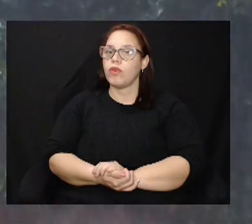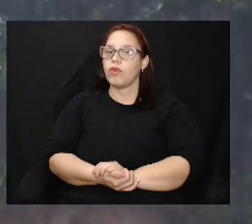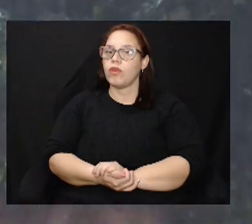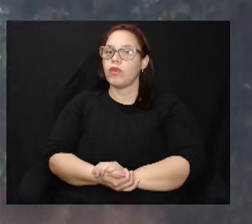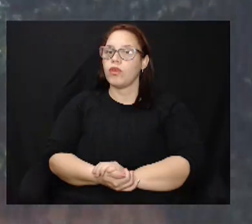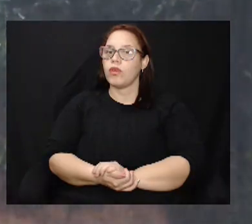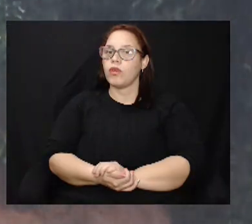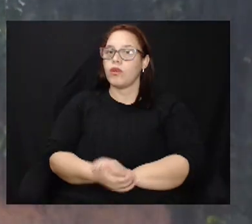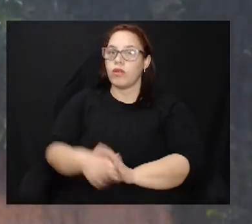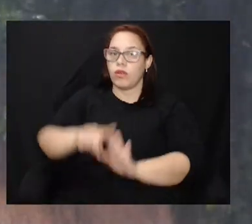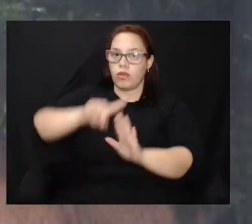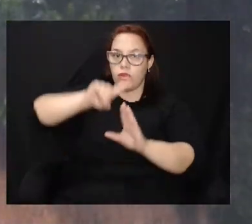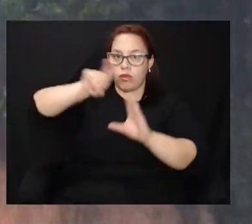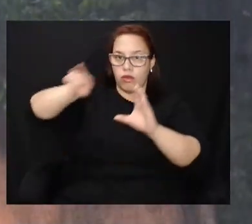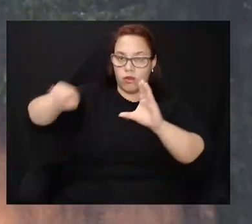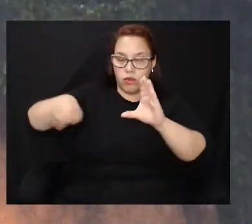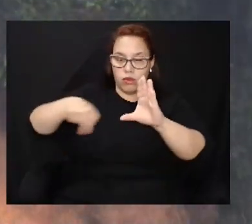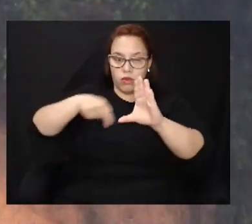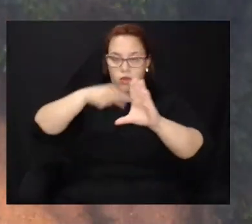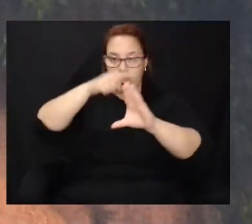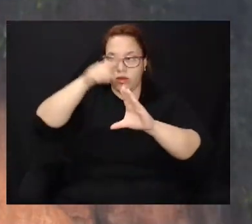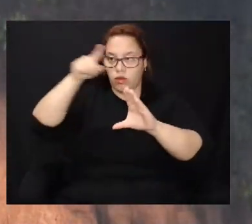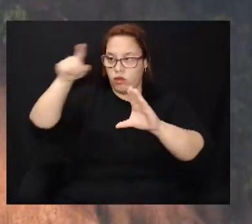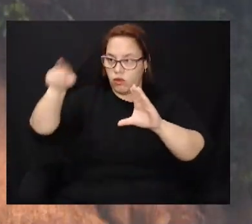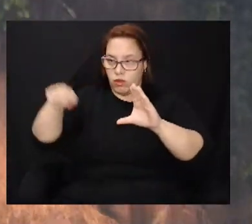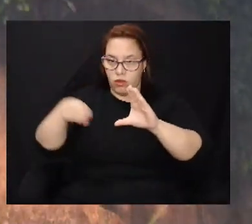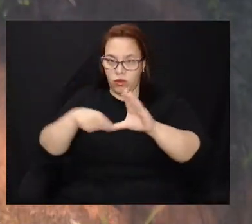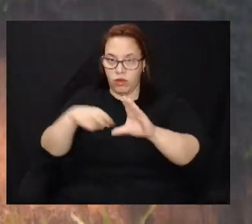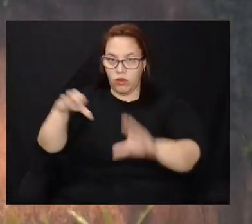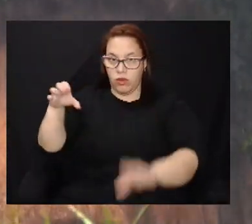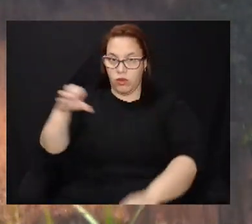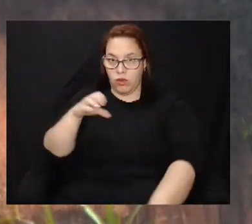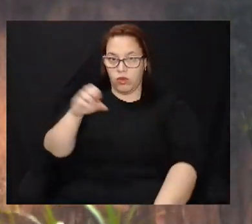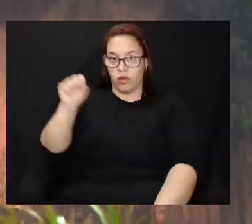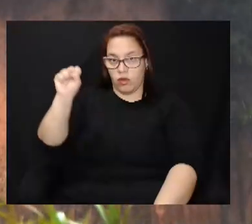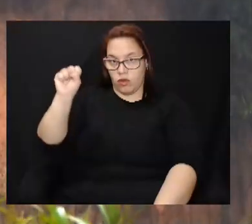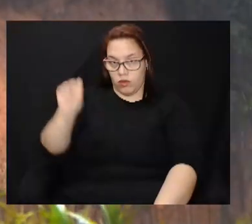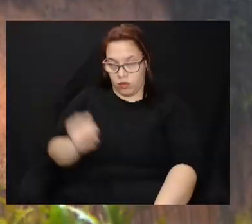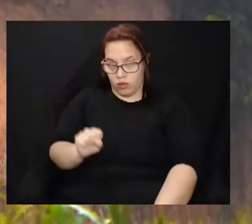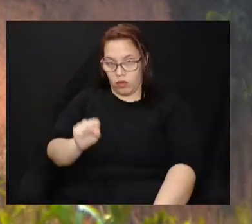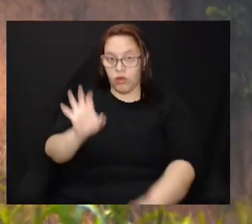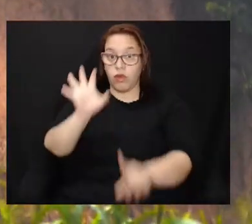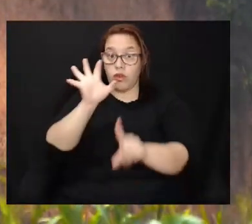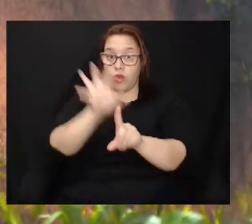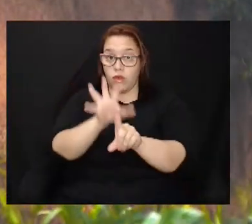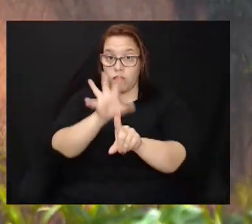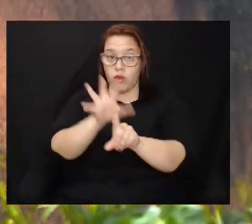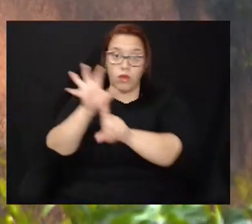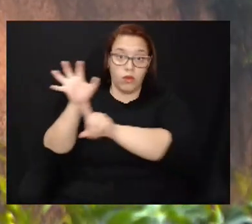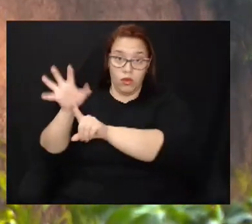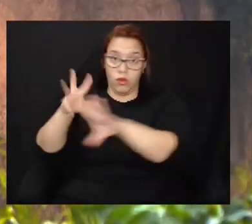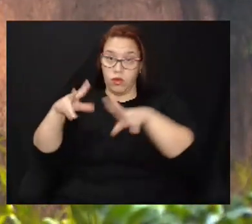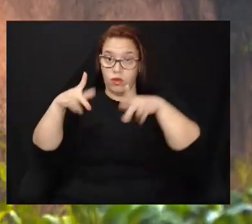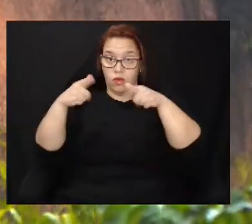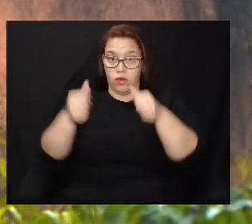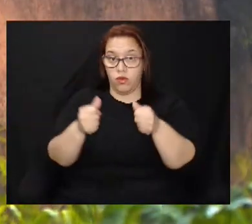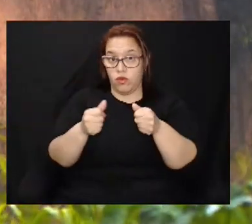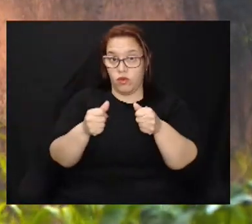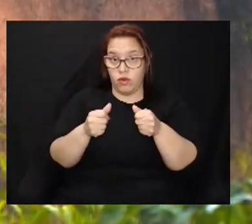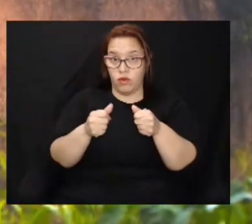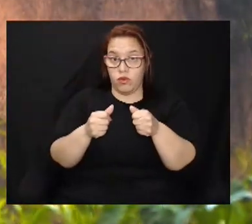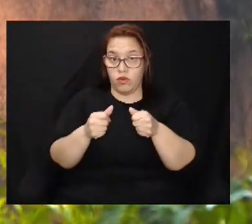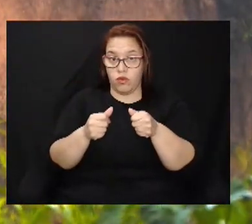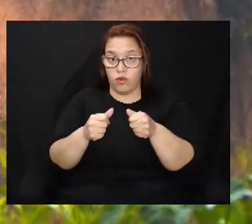evapotranspiração, que vem para o centro-oeste, sudeste e sul e influencia todo o nível